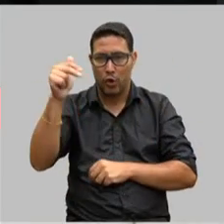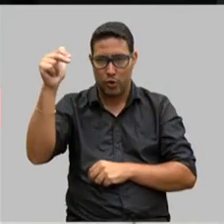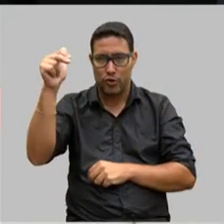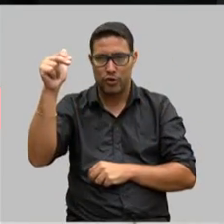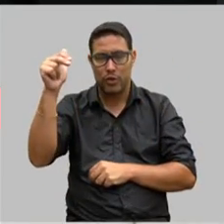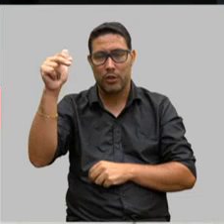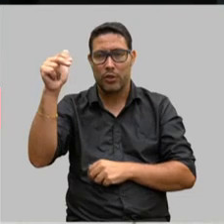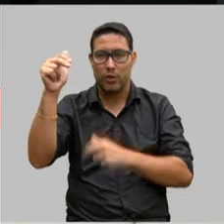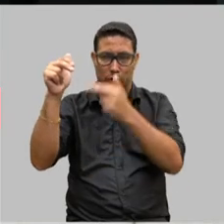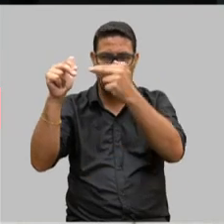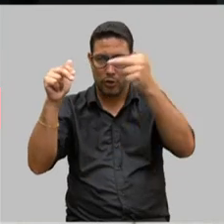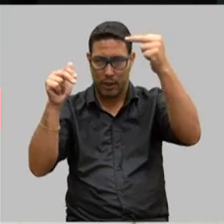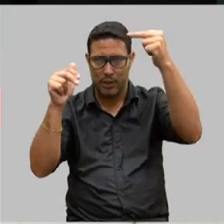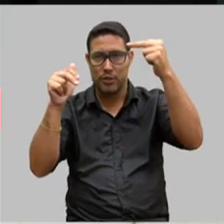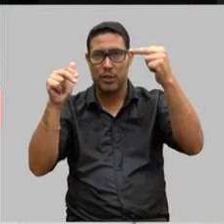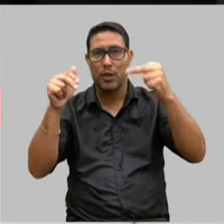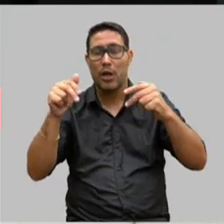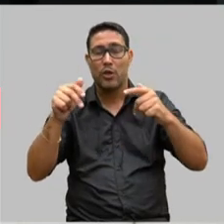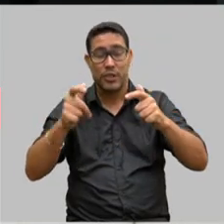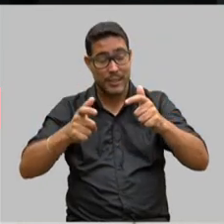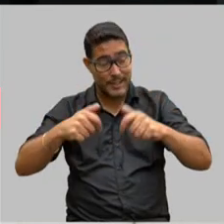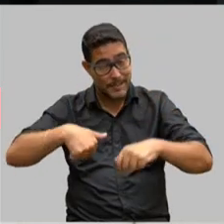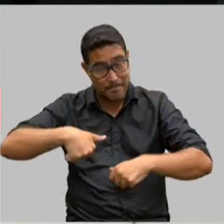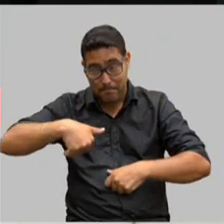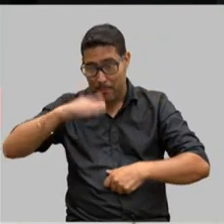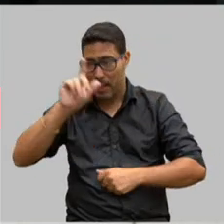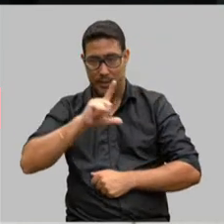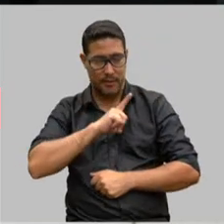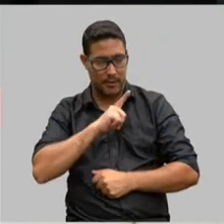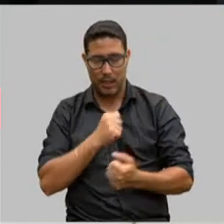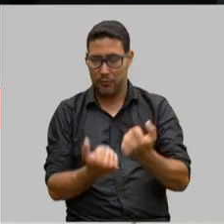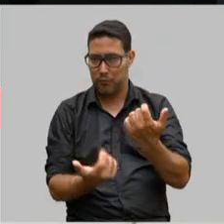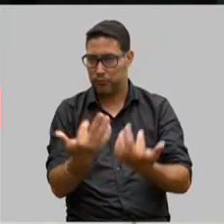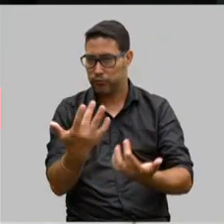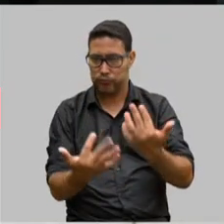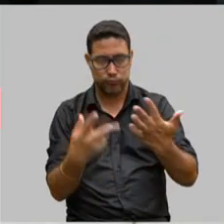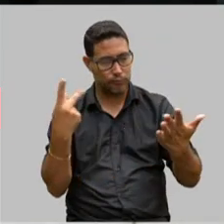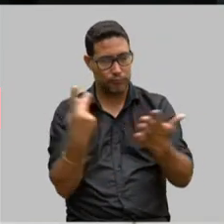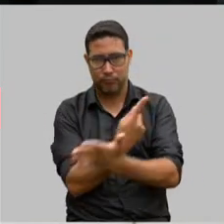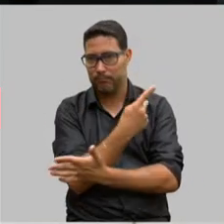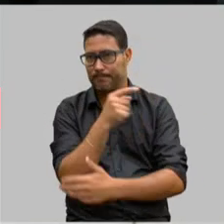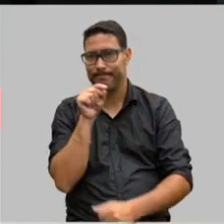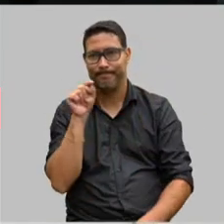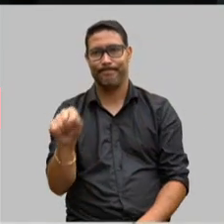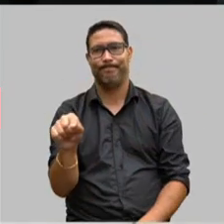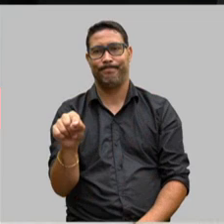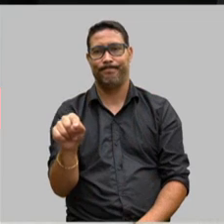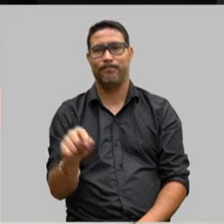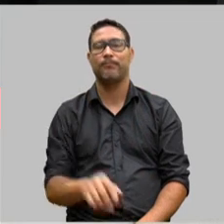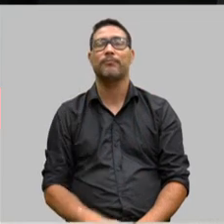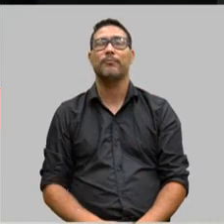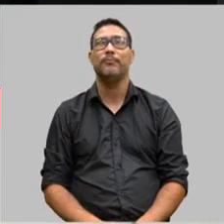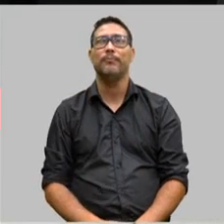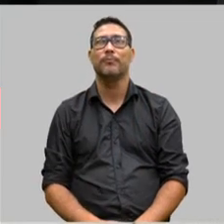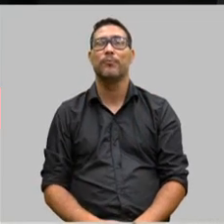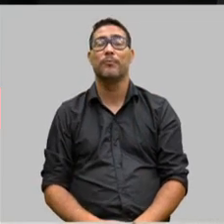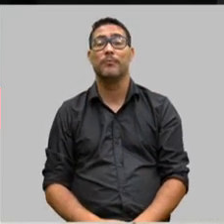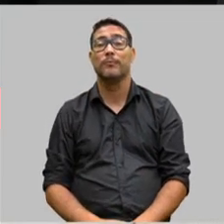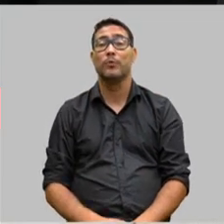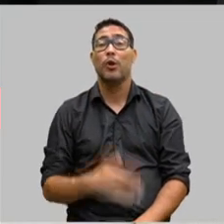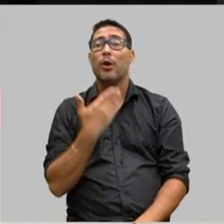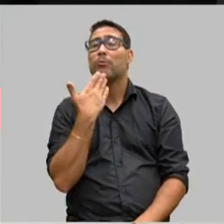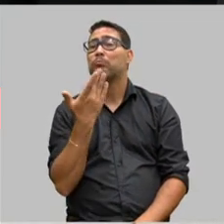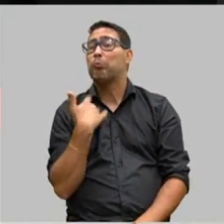se concentram os maiores números de incêndios no estado. E qual o